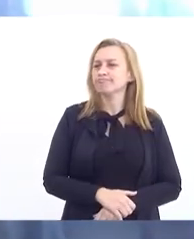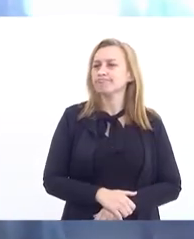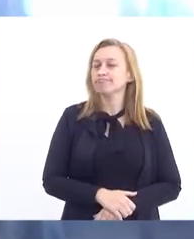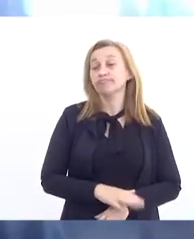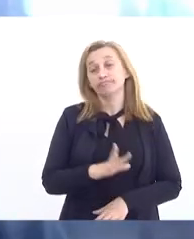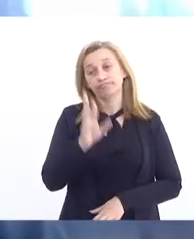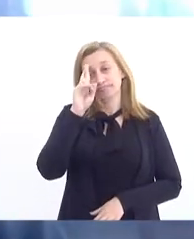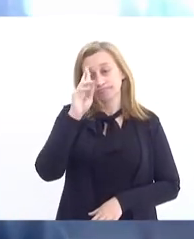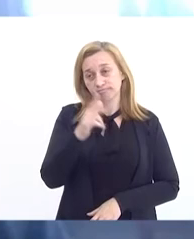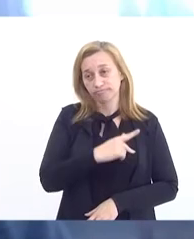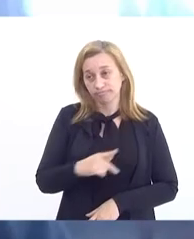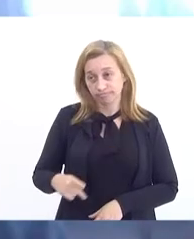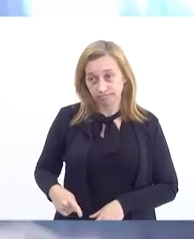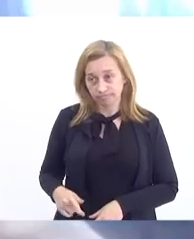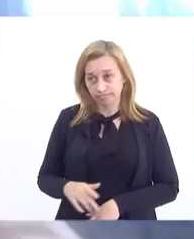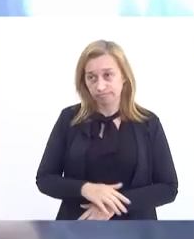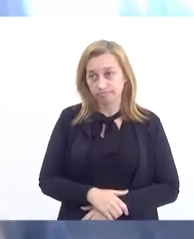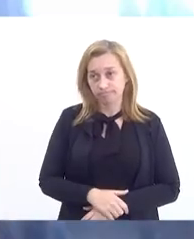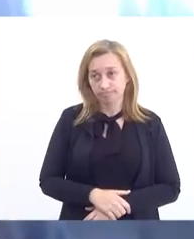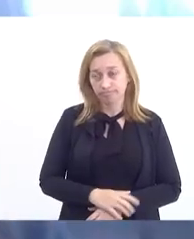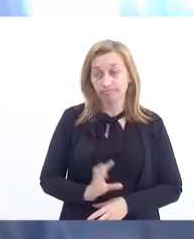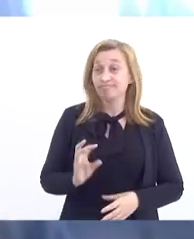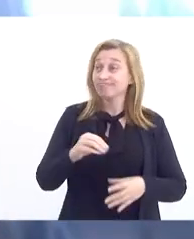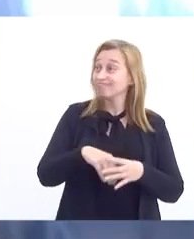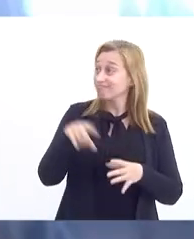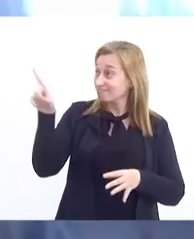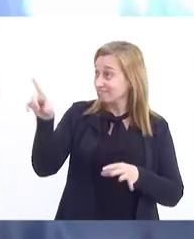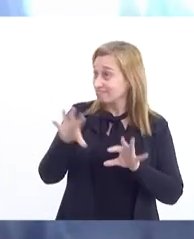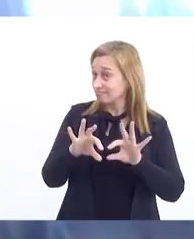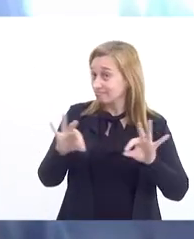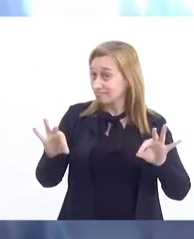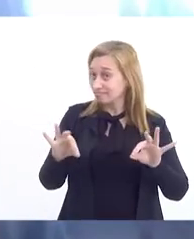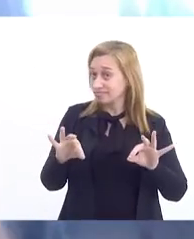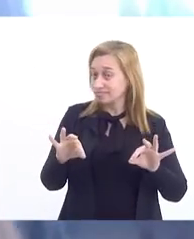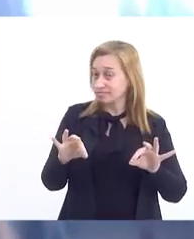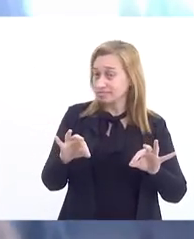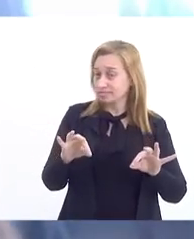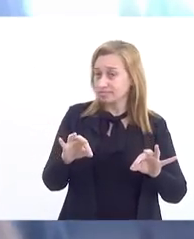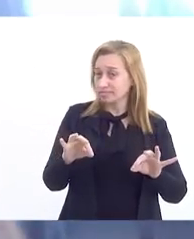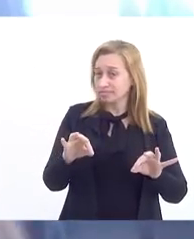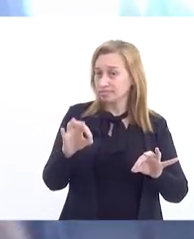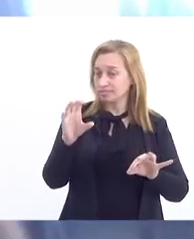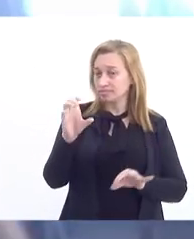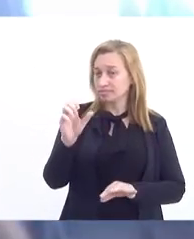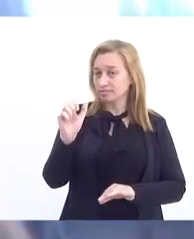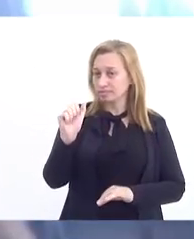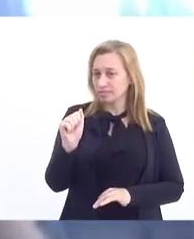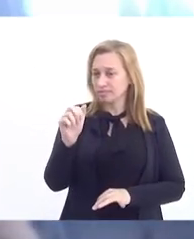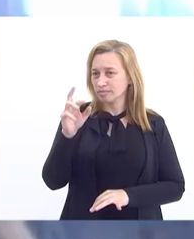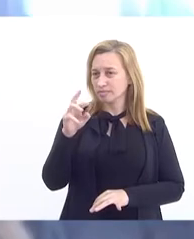Senhor presidente. Dentro daquela linha do camarada Anselmo Góes.